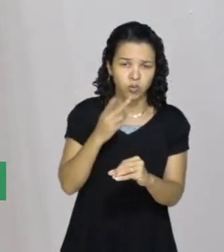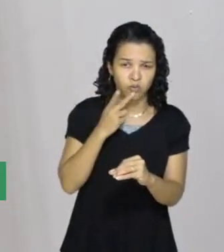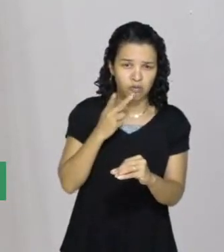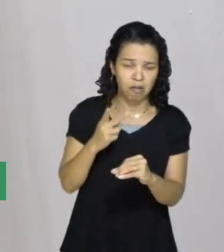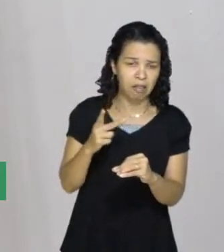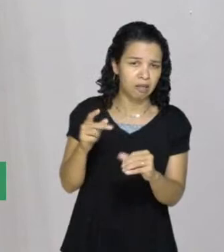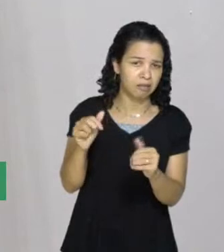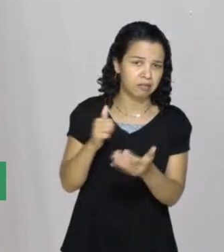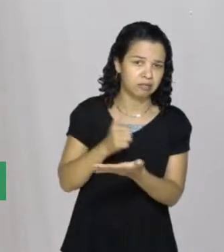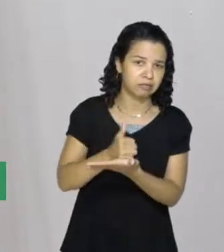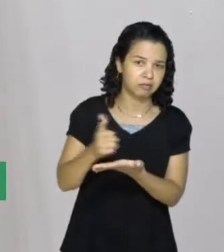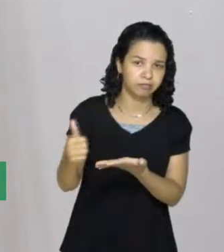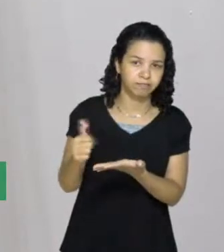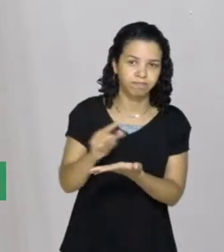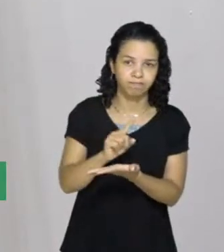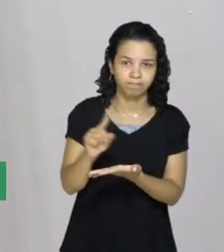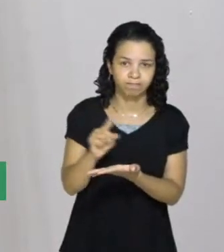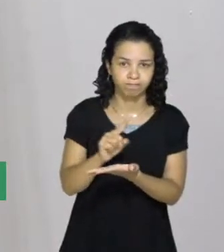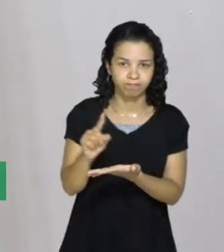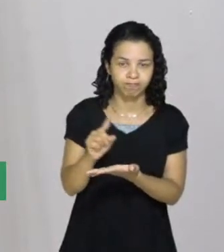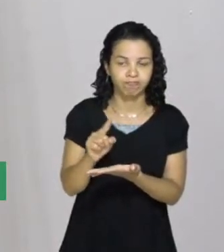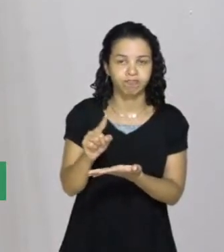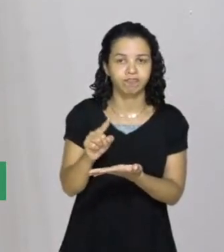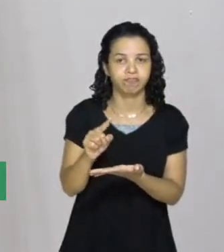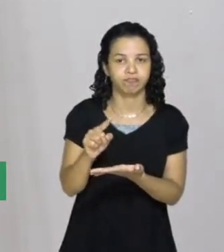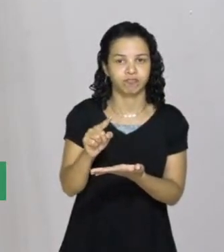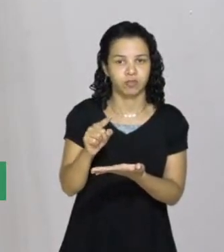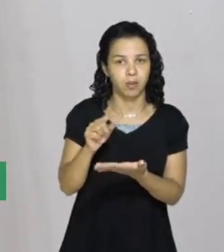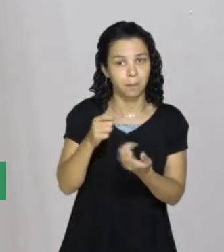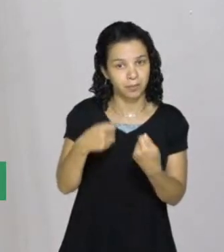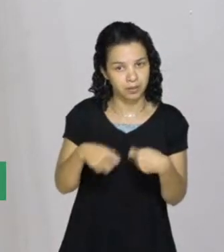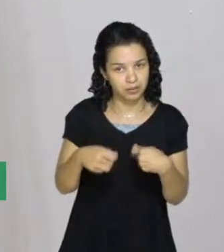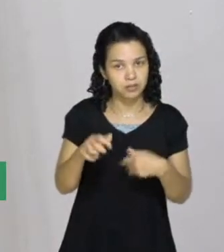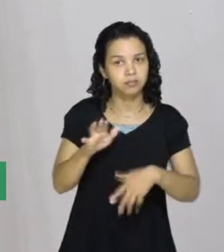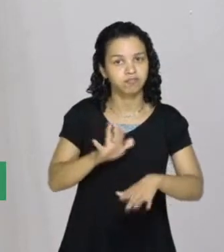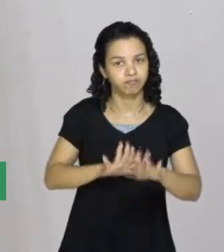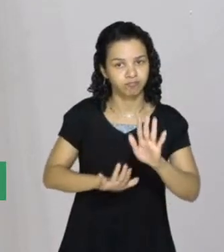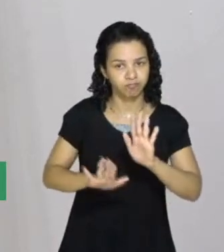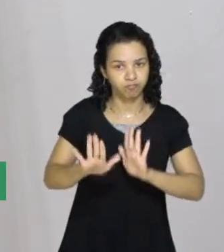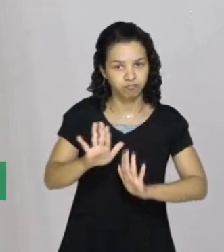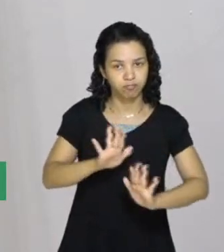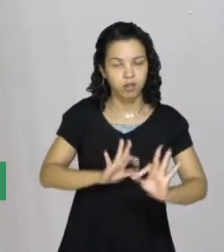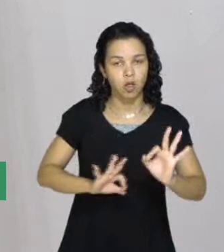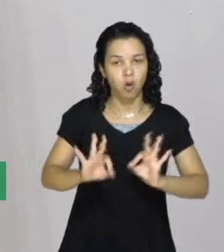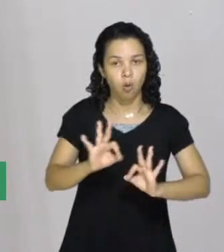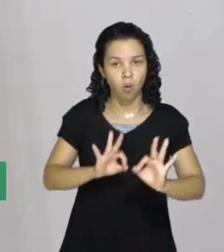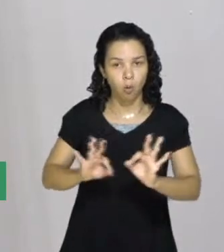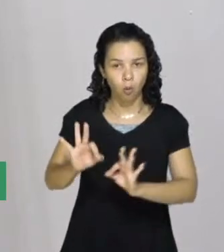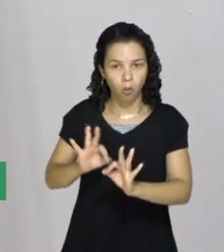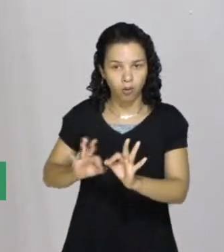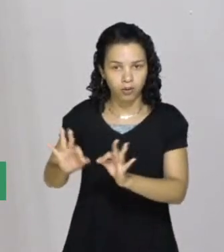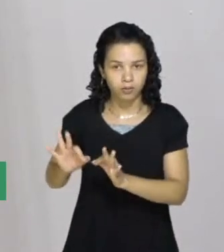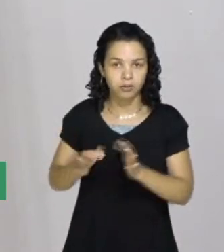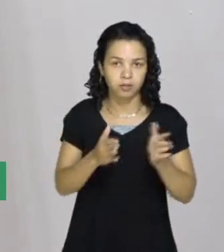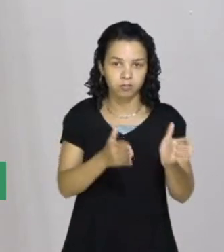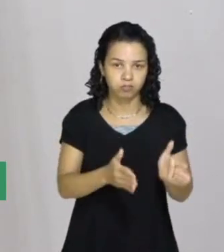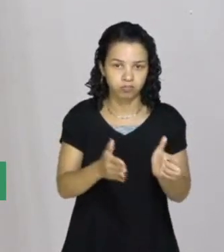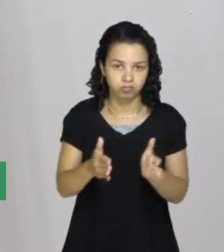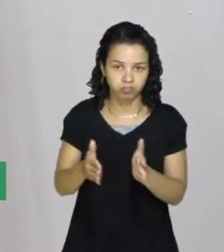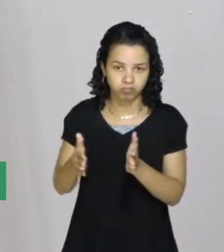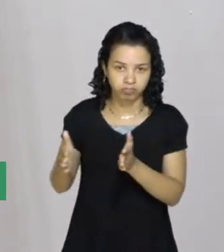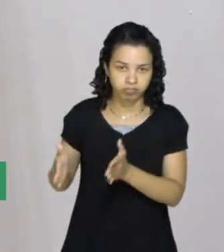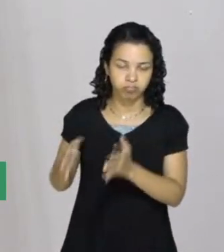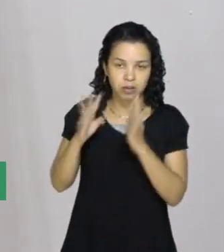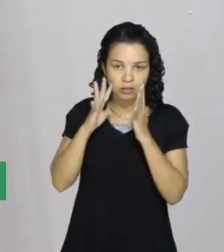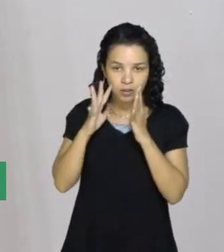mas vai ser preciso, sim, cautela, para fazer uma reorganização, para que se possa atender todas as áreas, a educação,